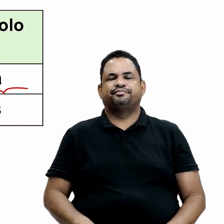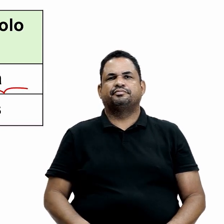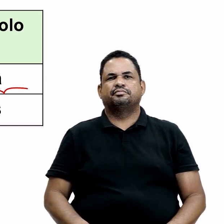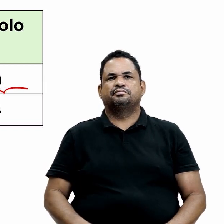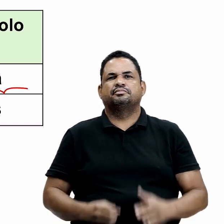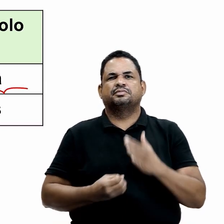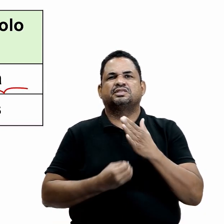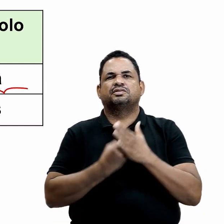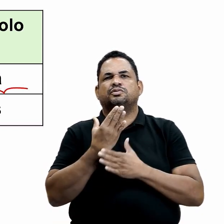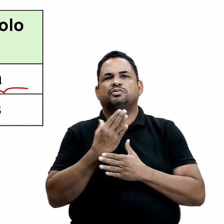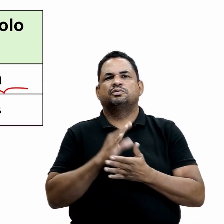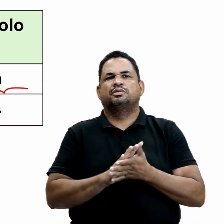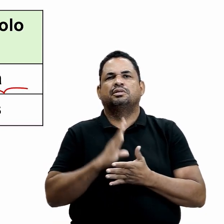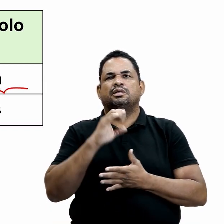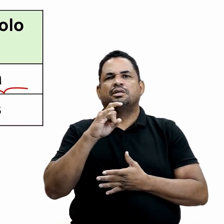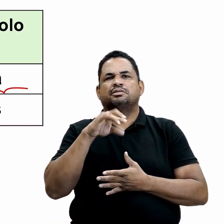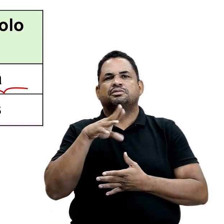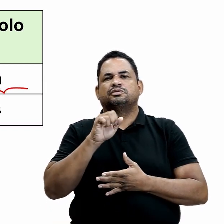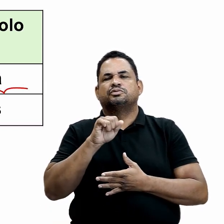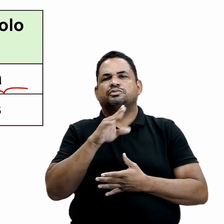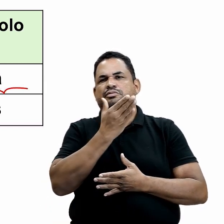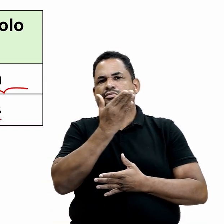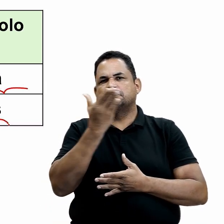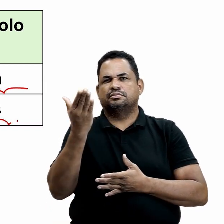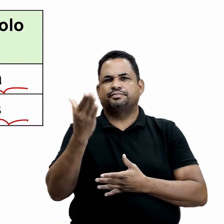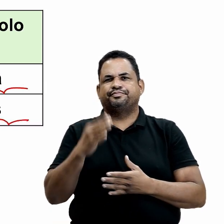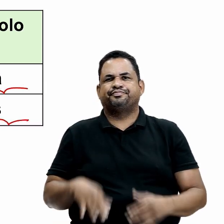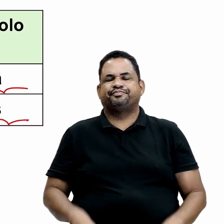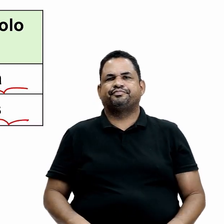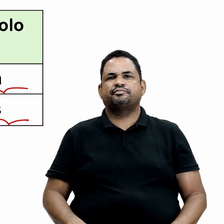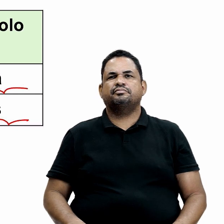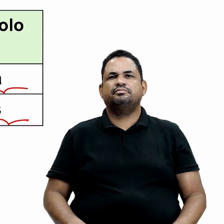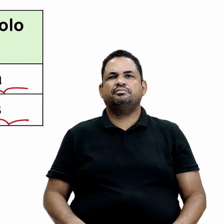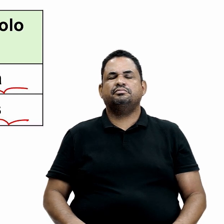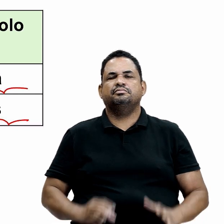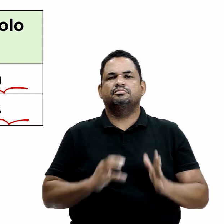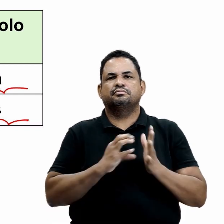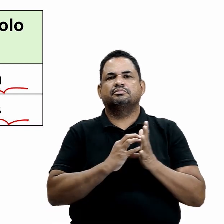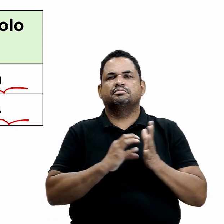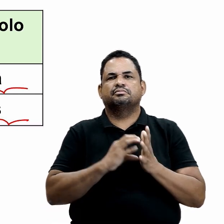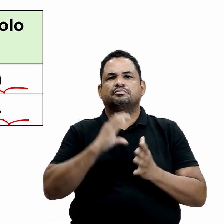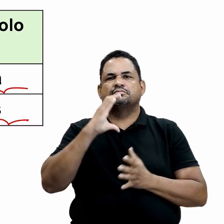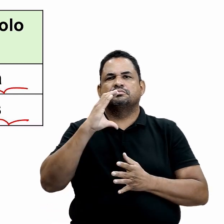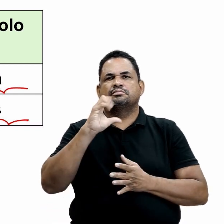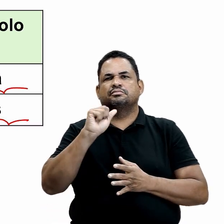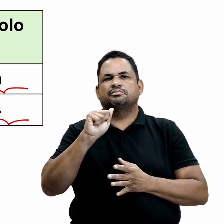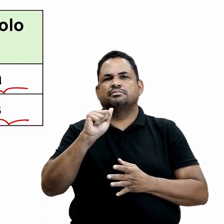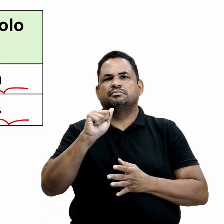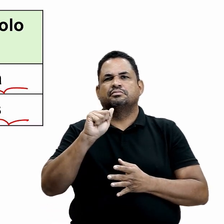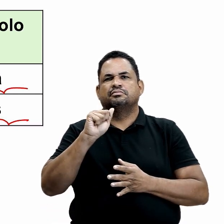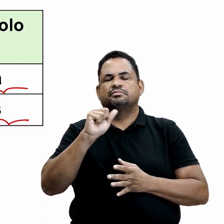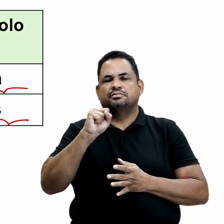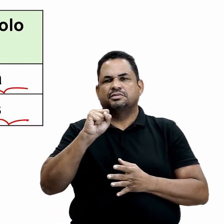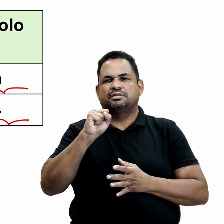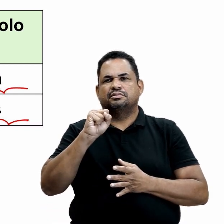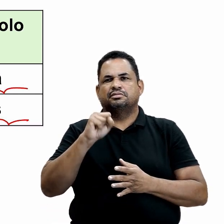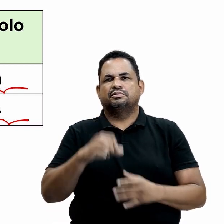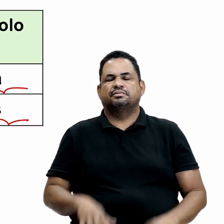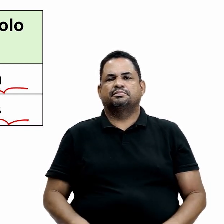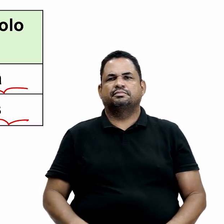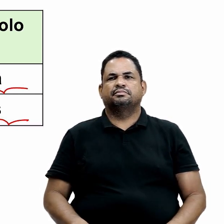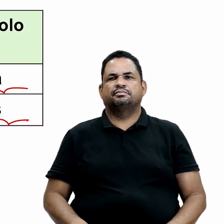nome original? Césius. Consequentemente, o símbolo CS, C maiúsculo,